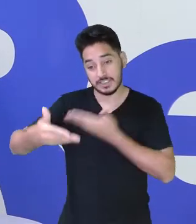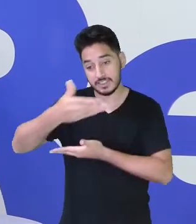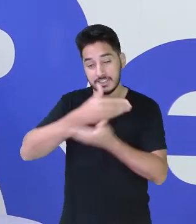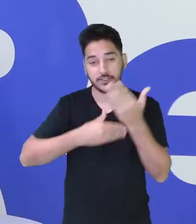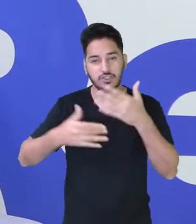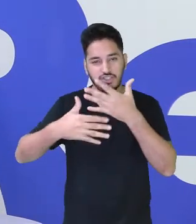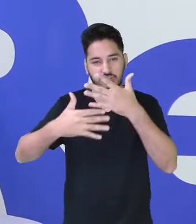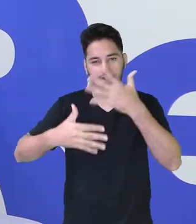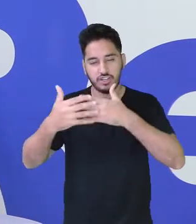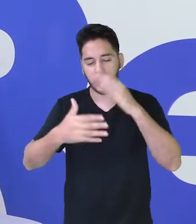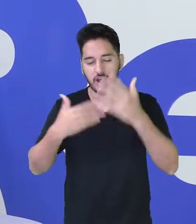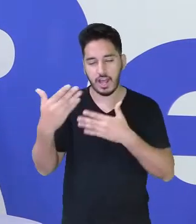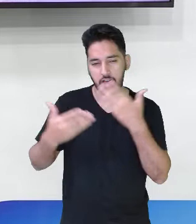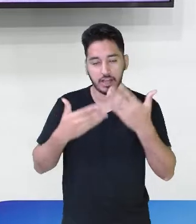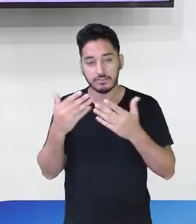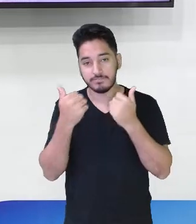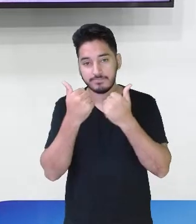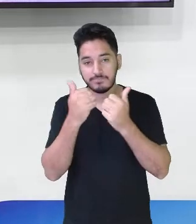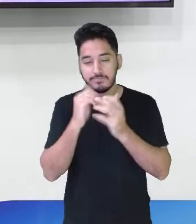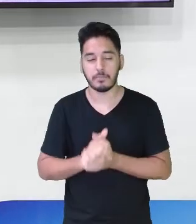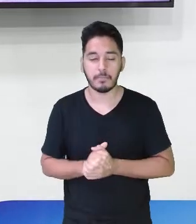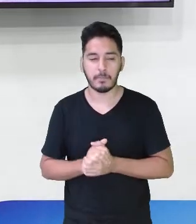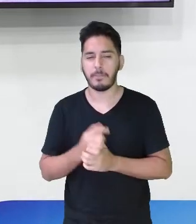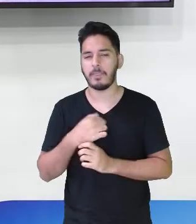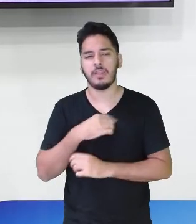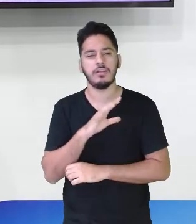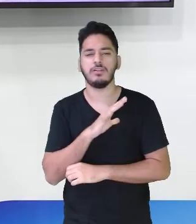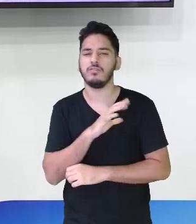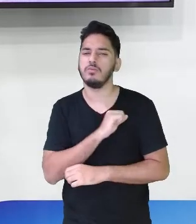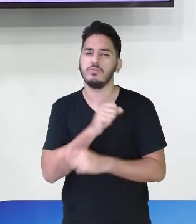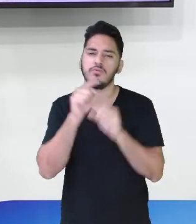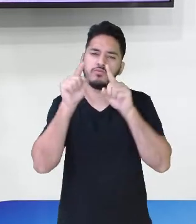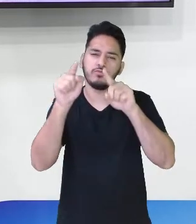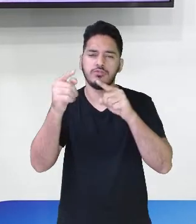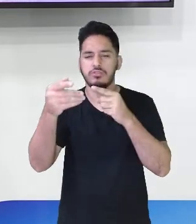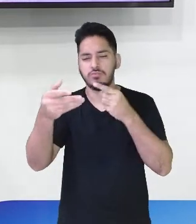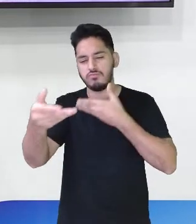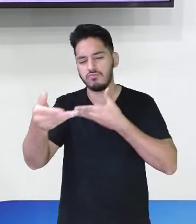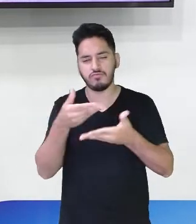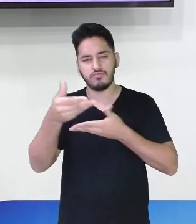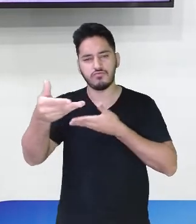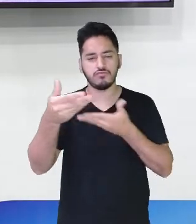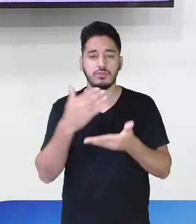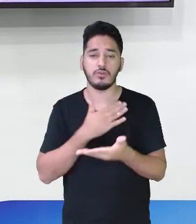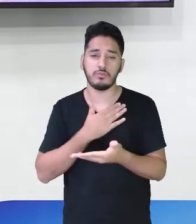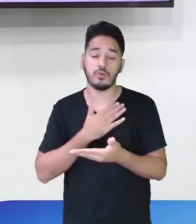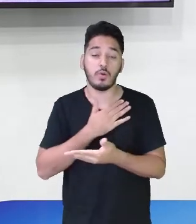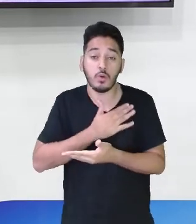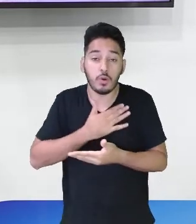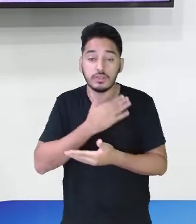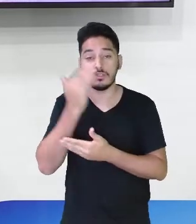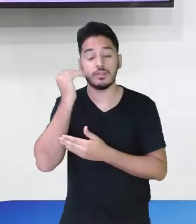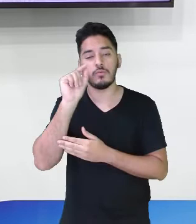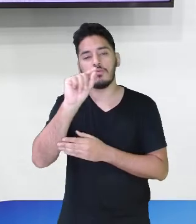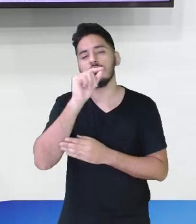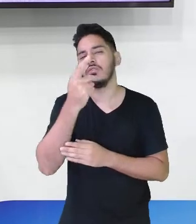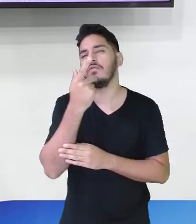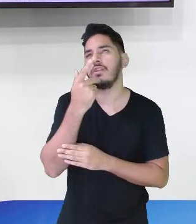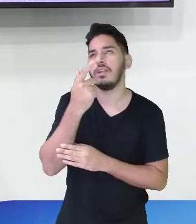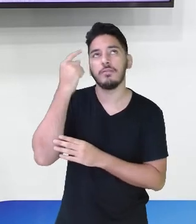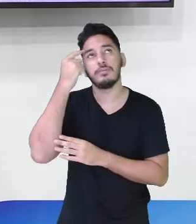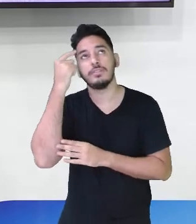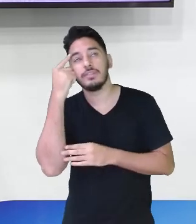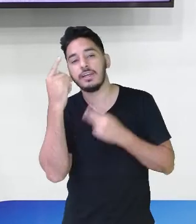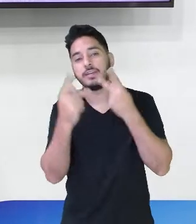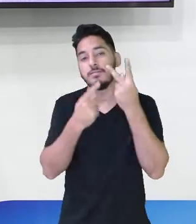esse chat, tá certo? É isso aí. Eu amo quando vocês interagem comigo. Gosto de saber o que vocês têm